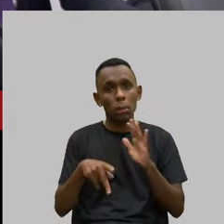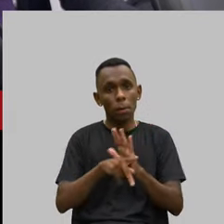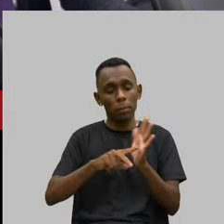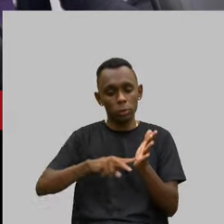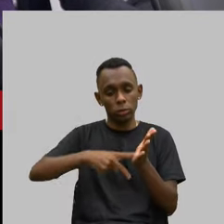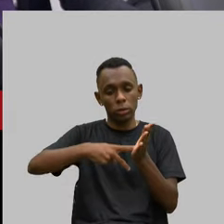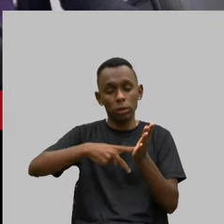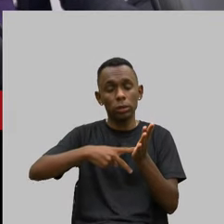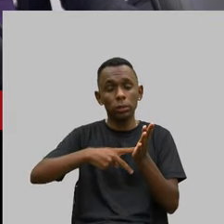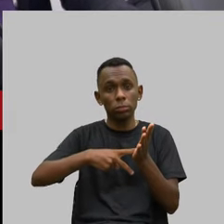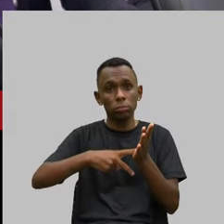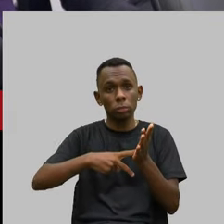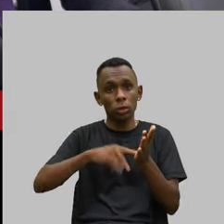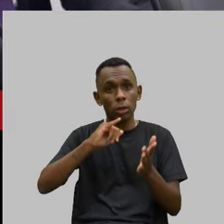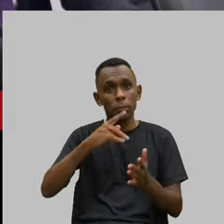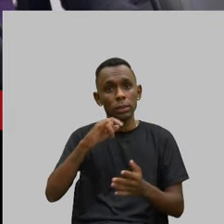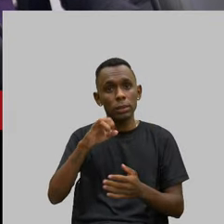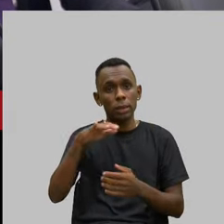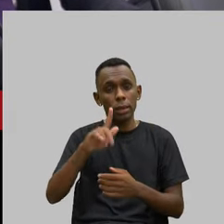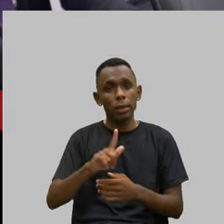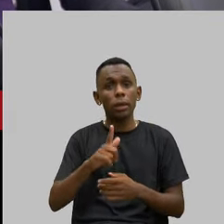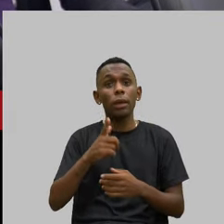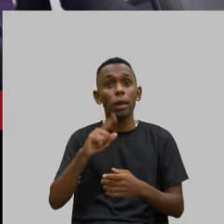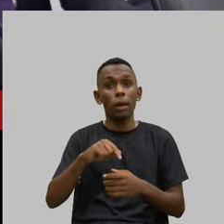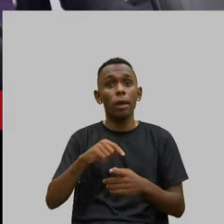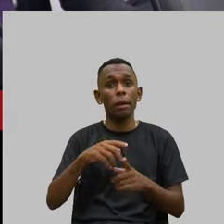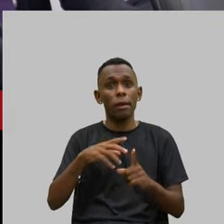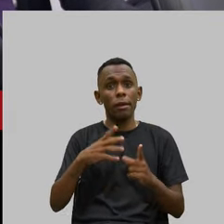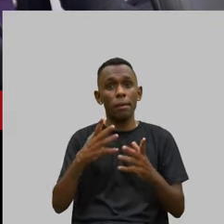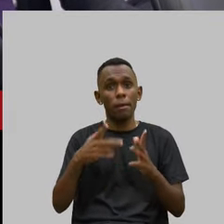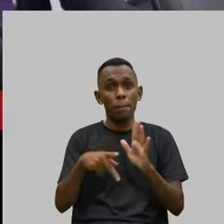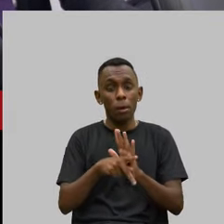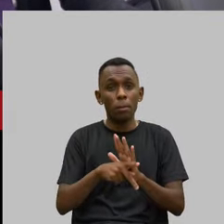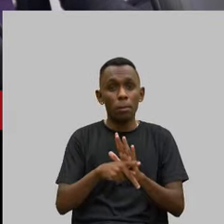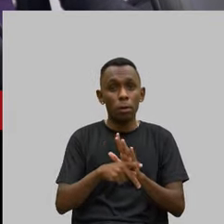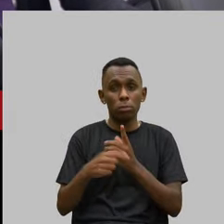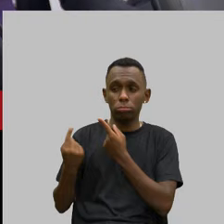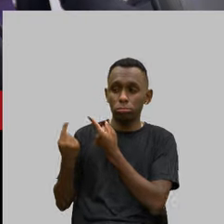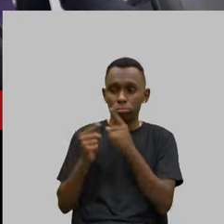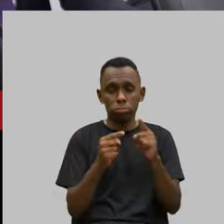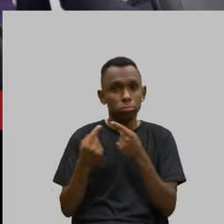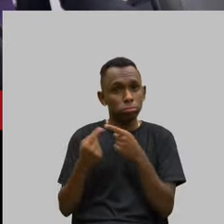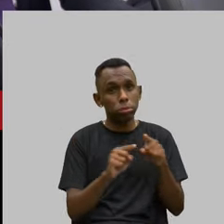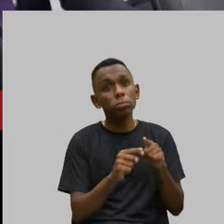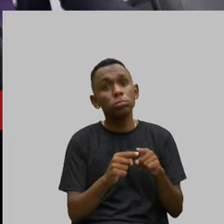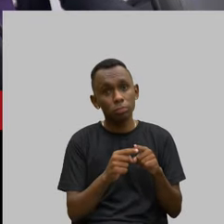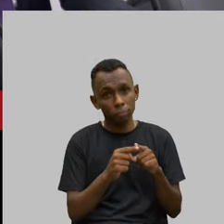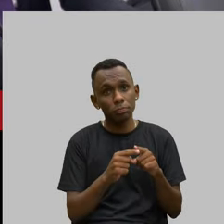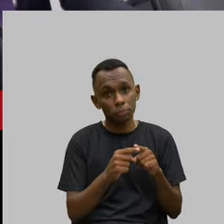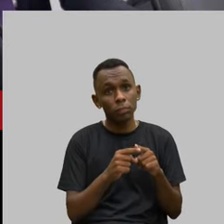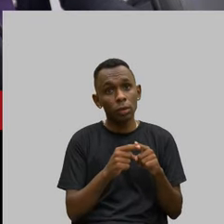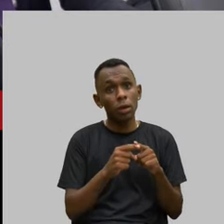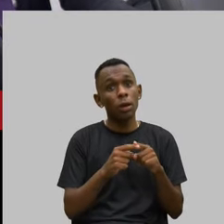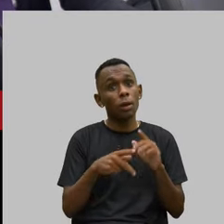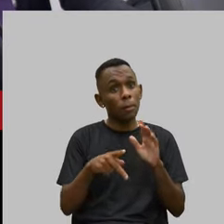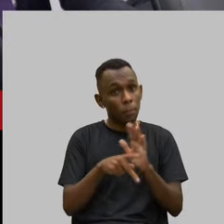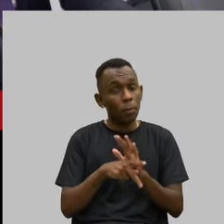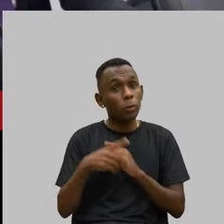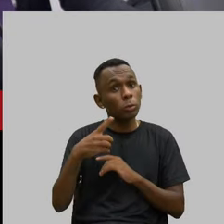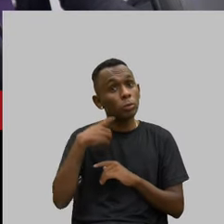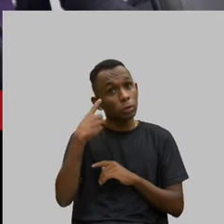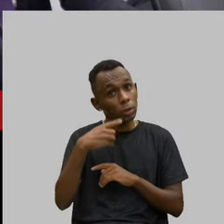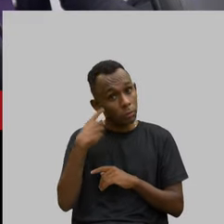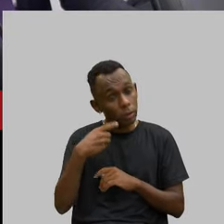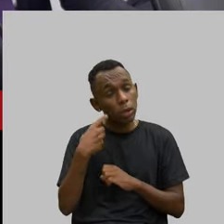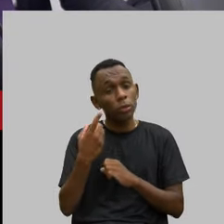do ipseng que foram agredidos verbalmente no tempo do Pimentel aqui por Deputado da base do